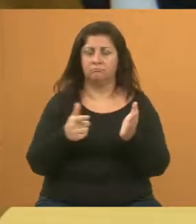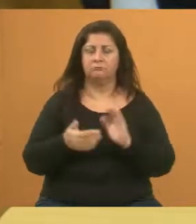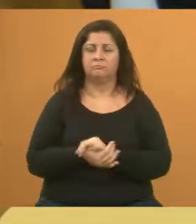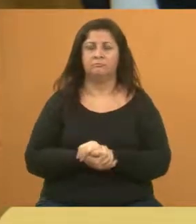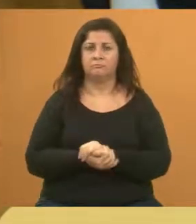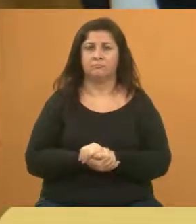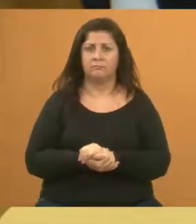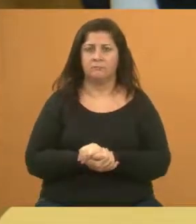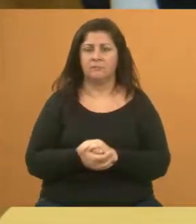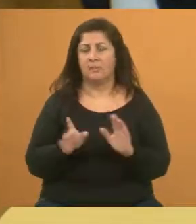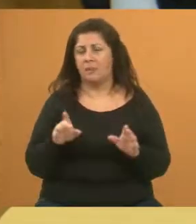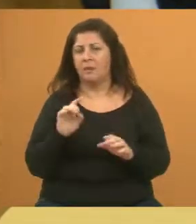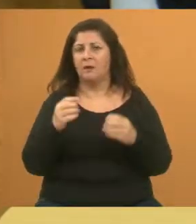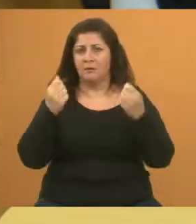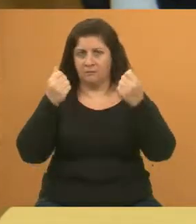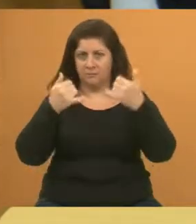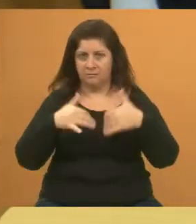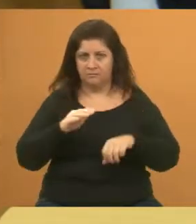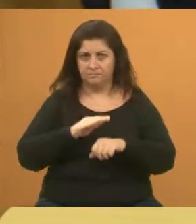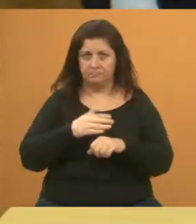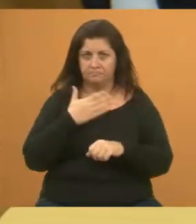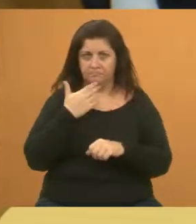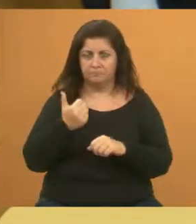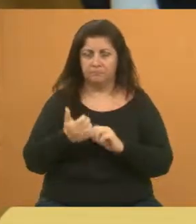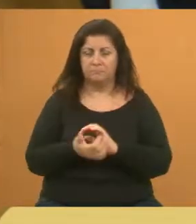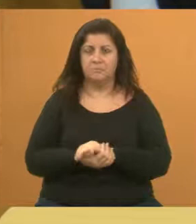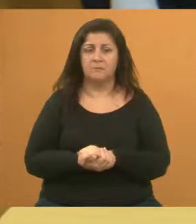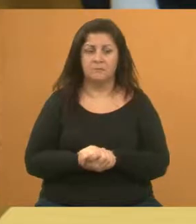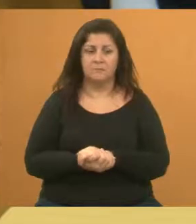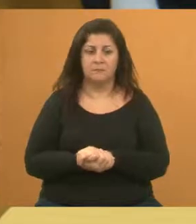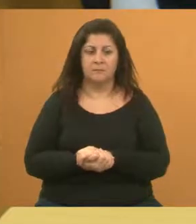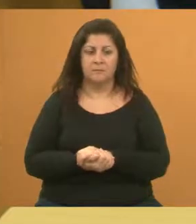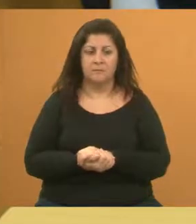Agora, dando mais algumas justificativas desse projeto,